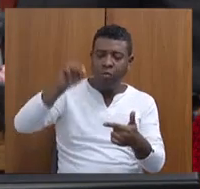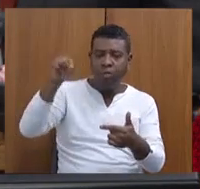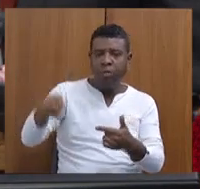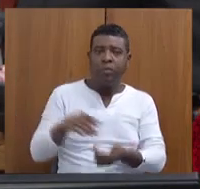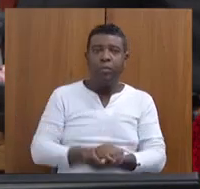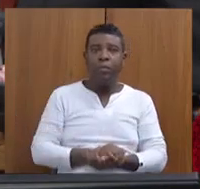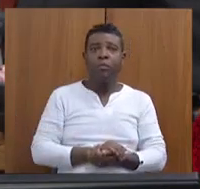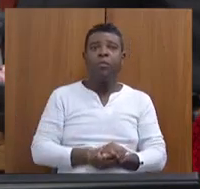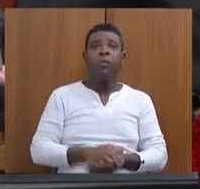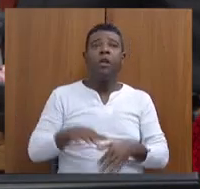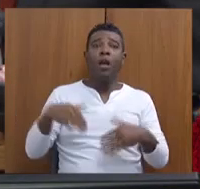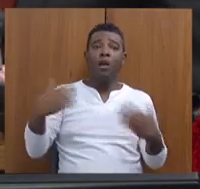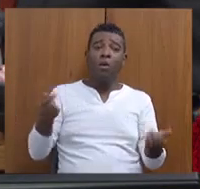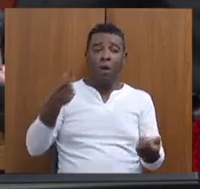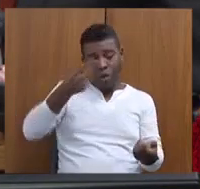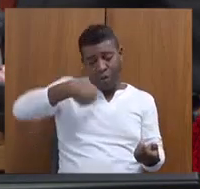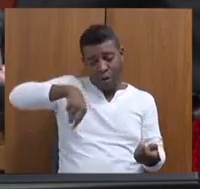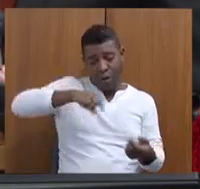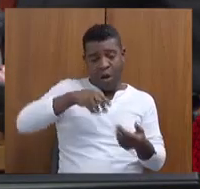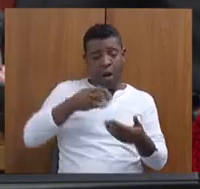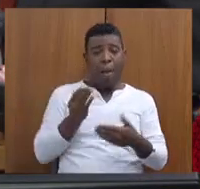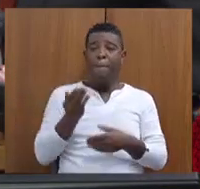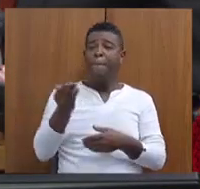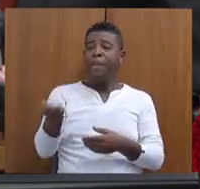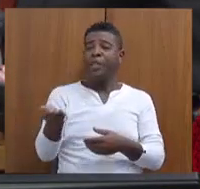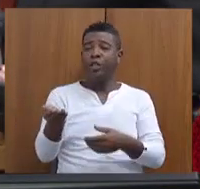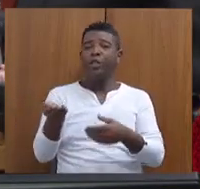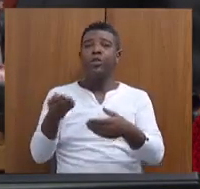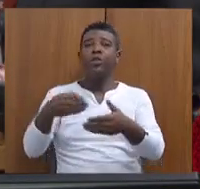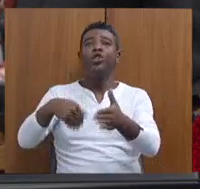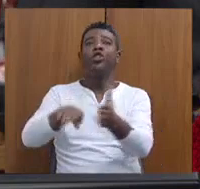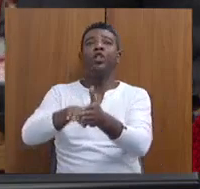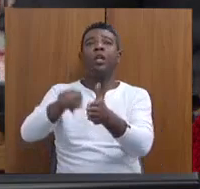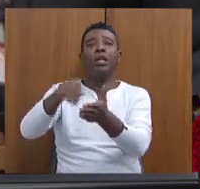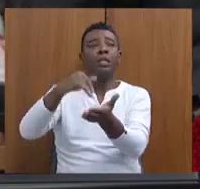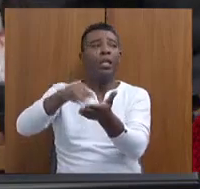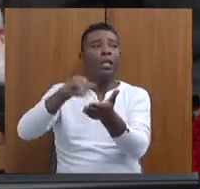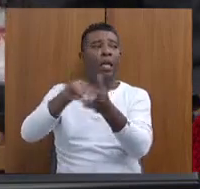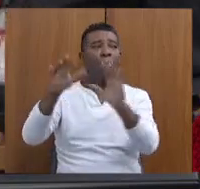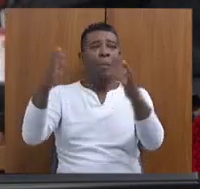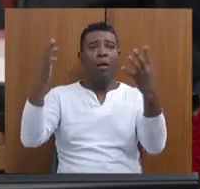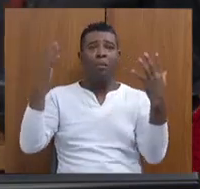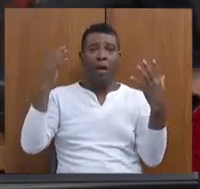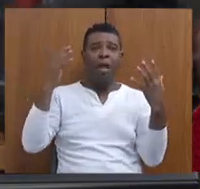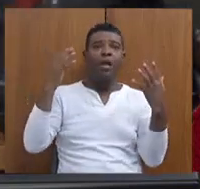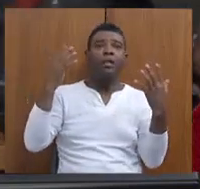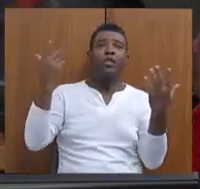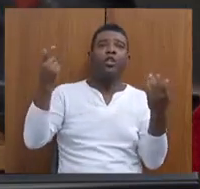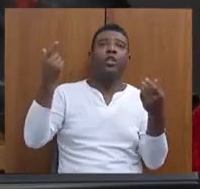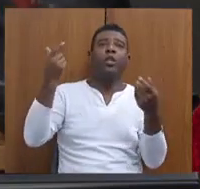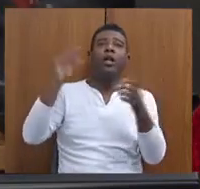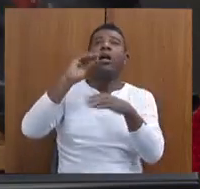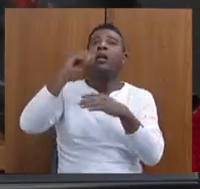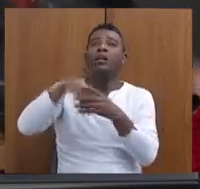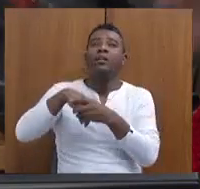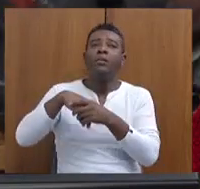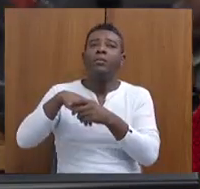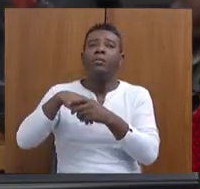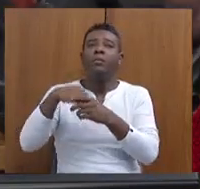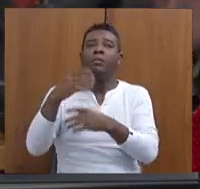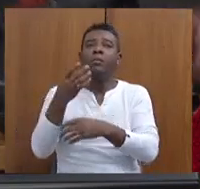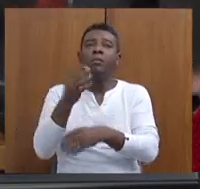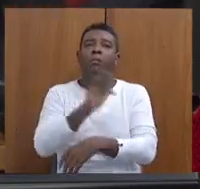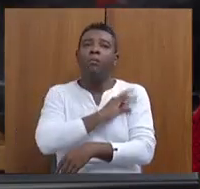pedidos de licenciamento chegam na secretaria do meio ambiente que cai lá nos técnicos nós temos muita dificuldade